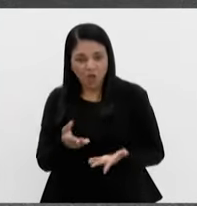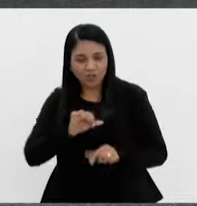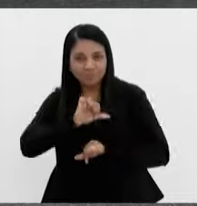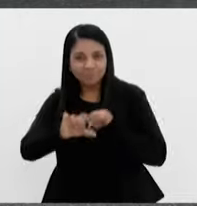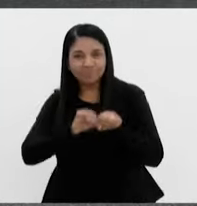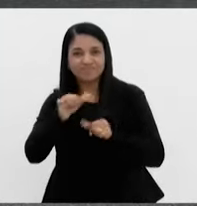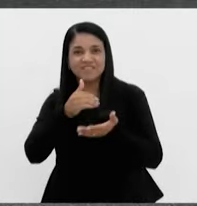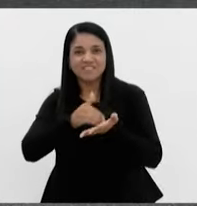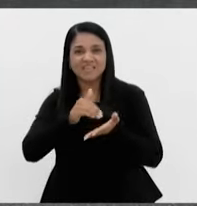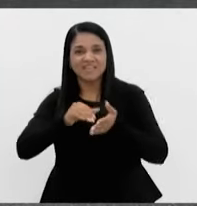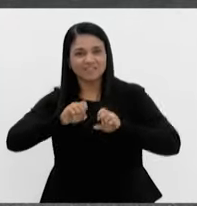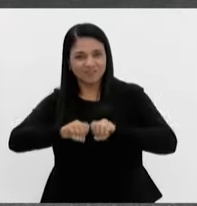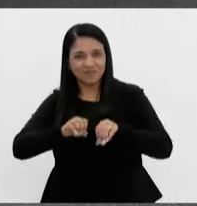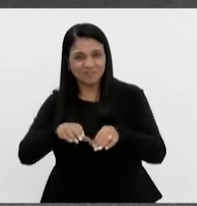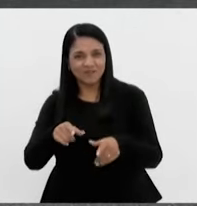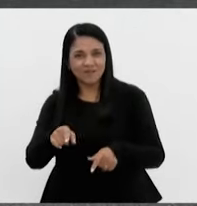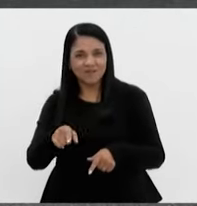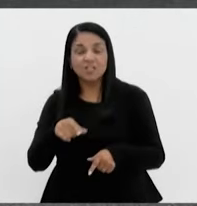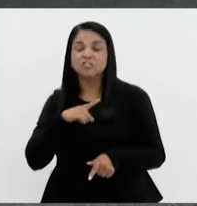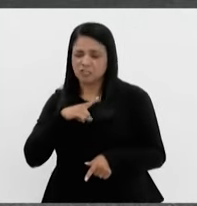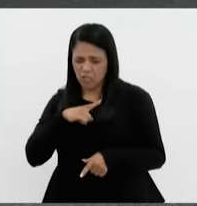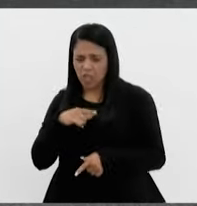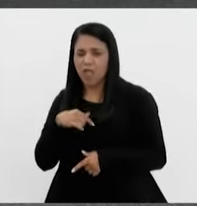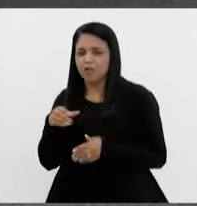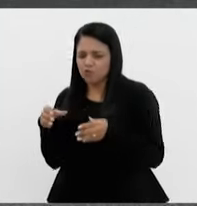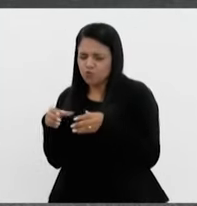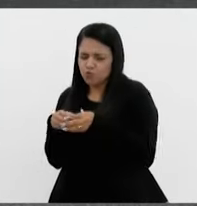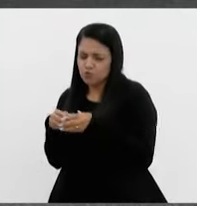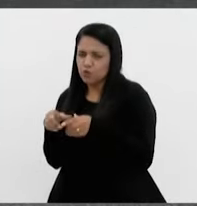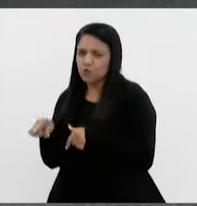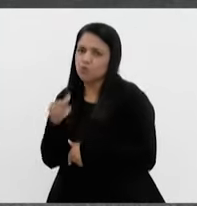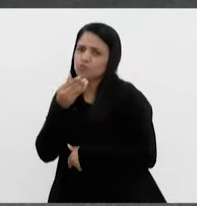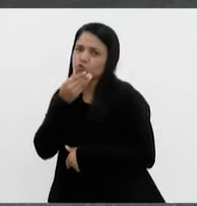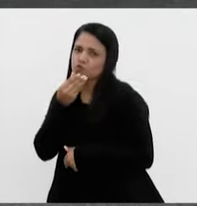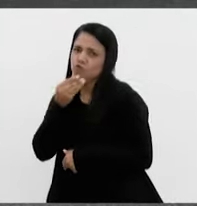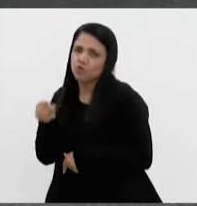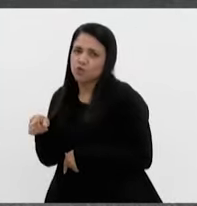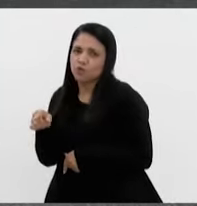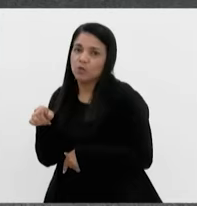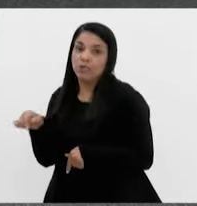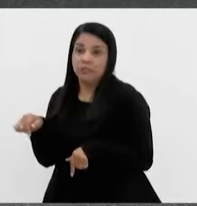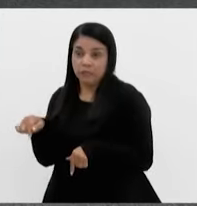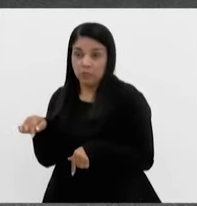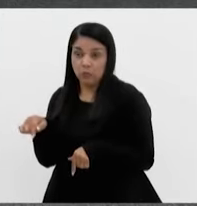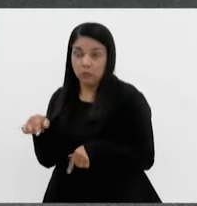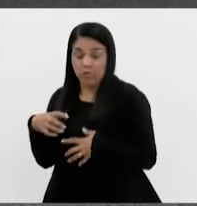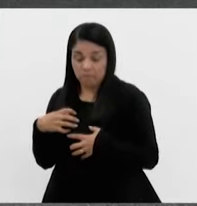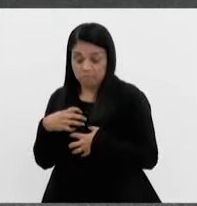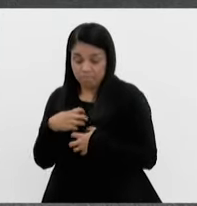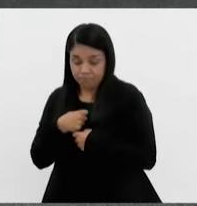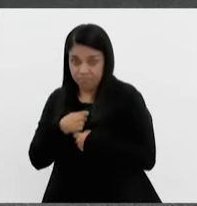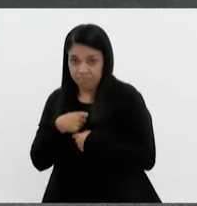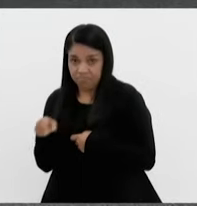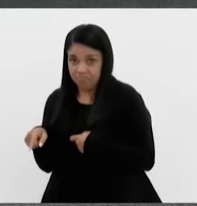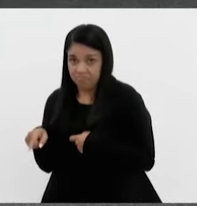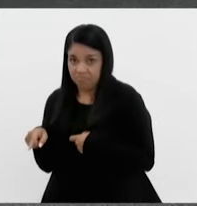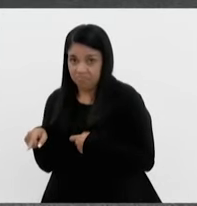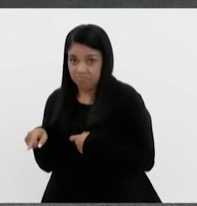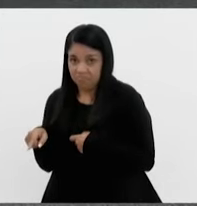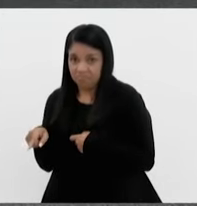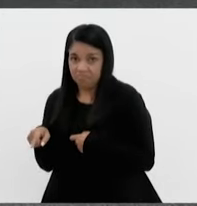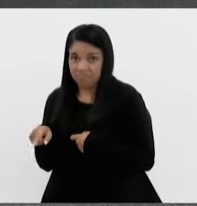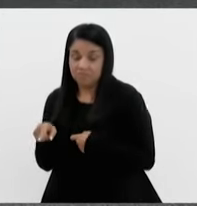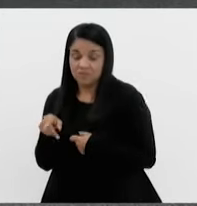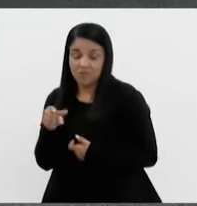os seus aspones também os menininhos dele inclusive tem um que é frustrado um frustrado né que